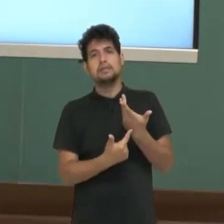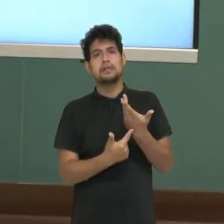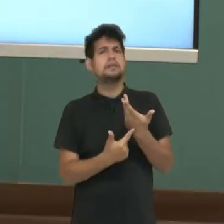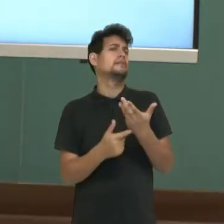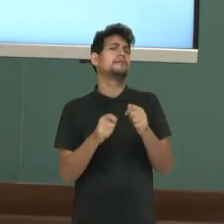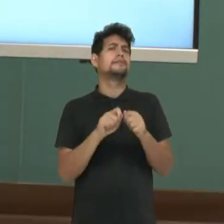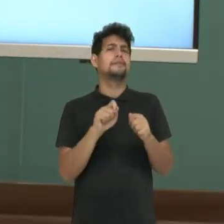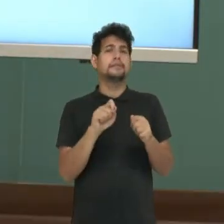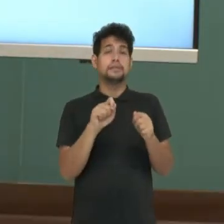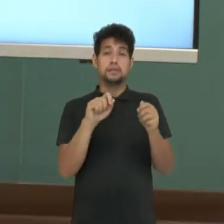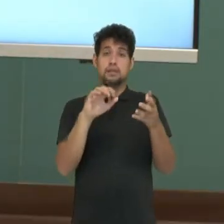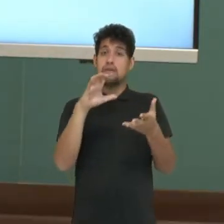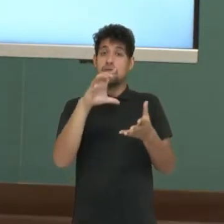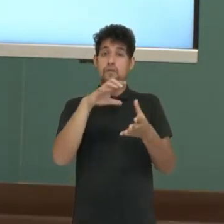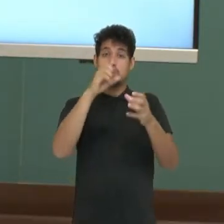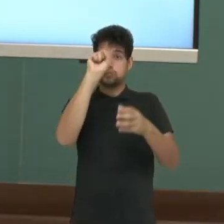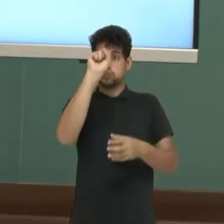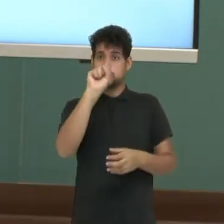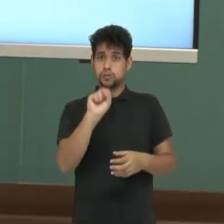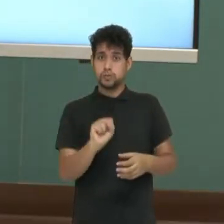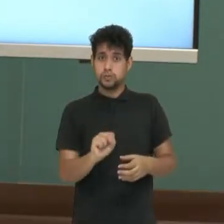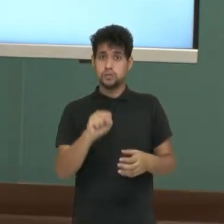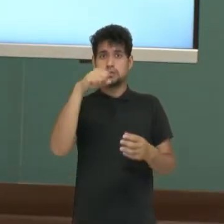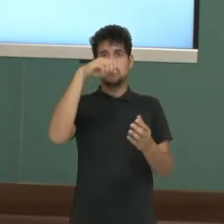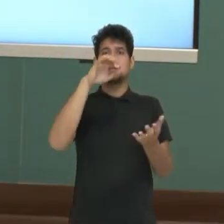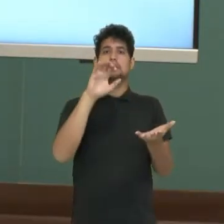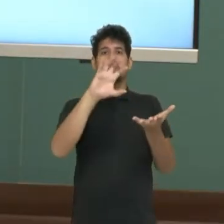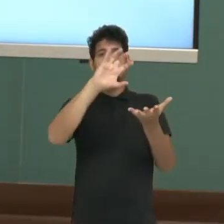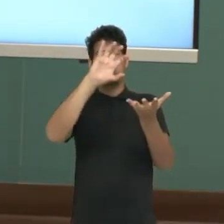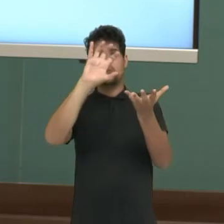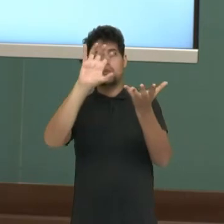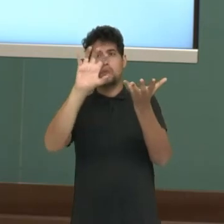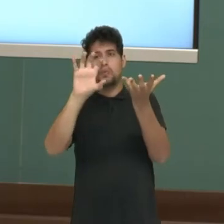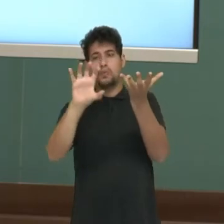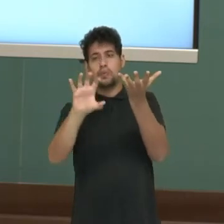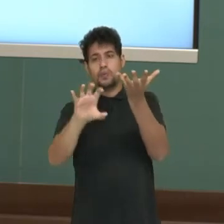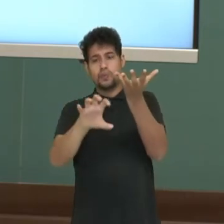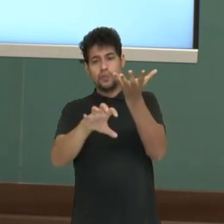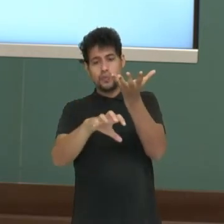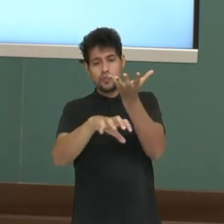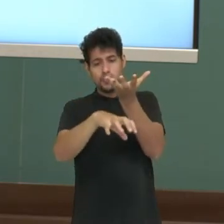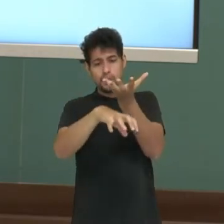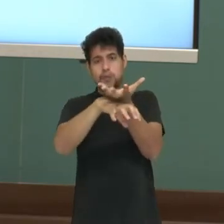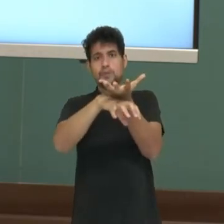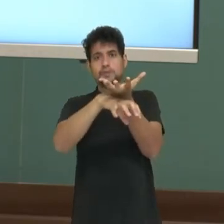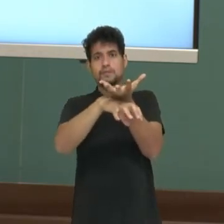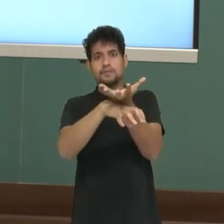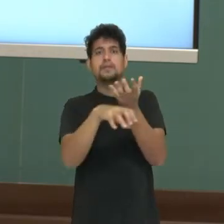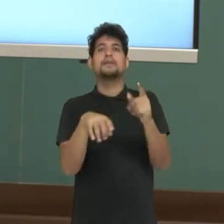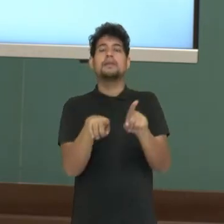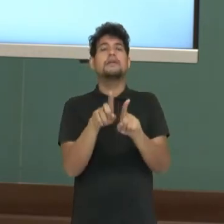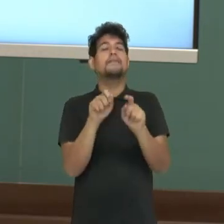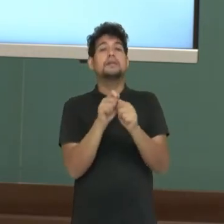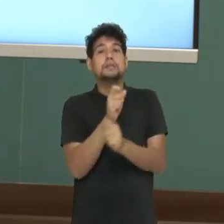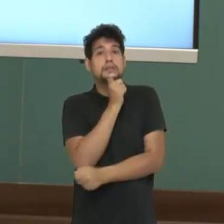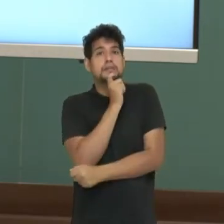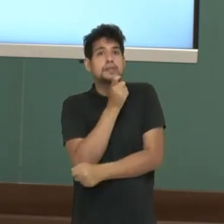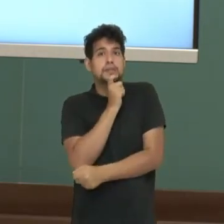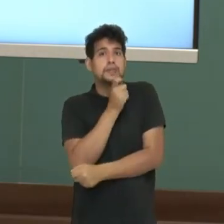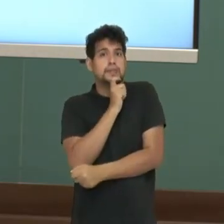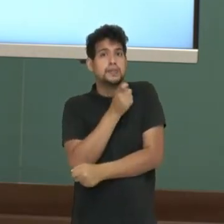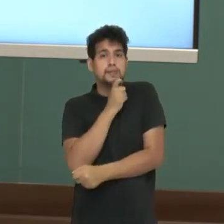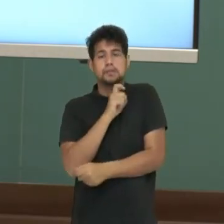para o sul do hemisfério sul e ficou gelada, ficou congelada, né? O que hoje temos então o continente mais frio